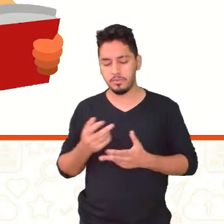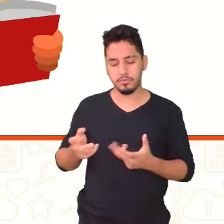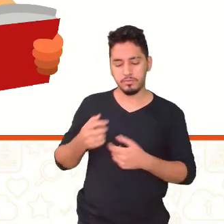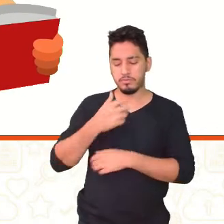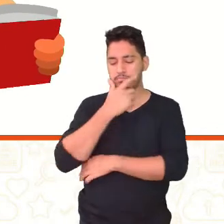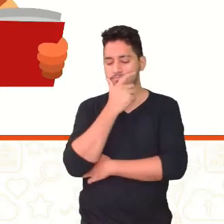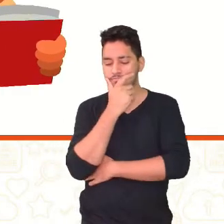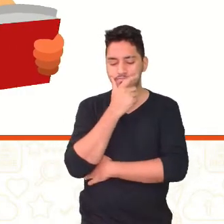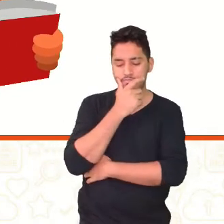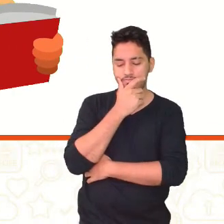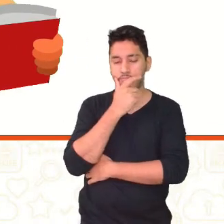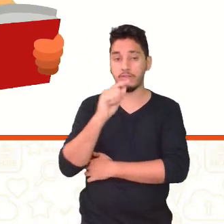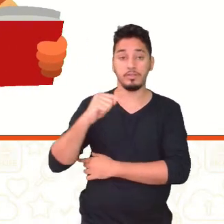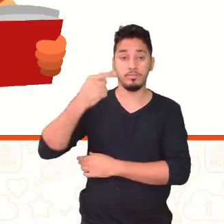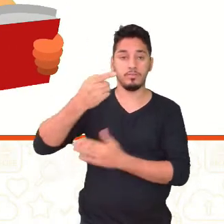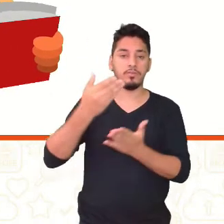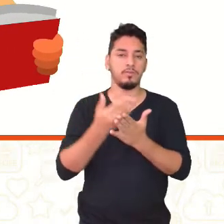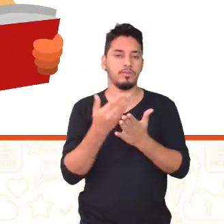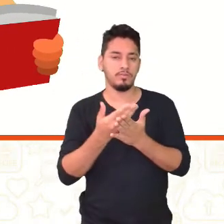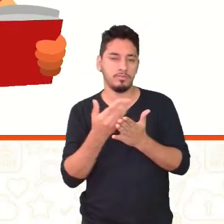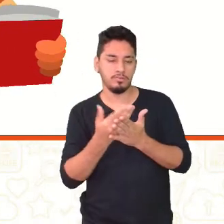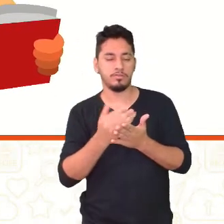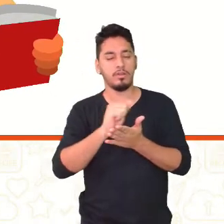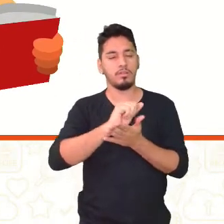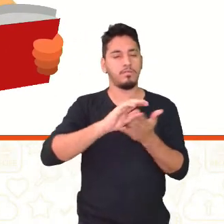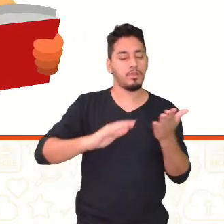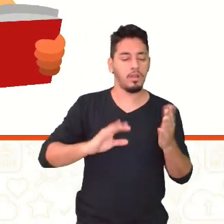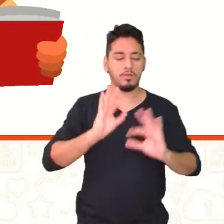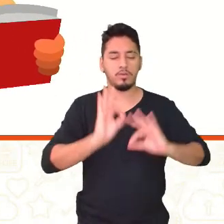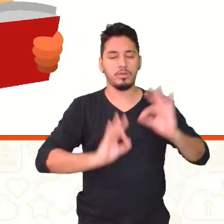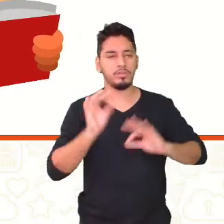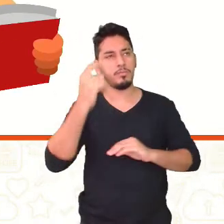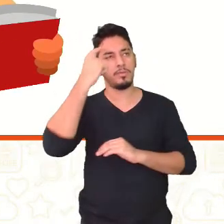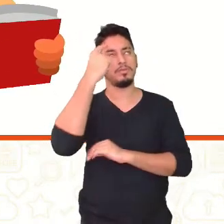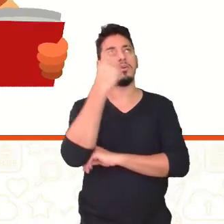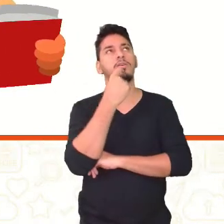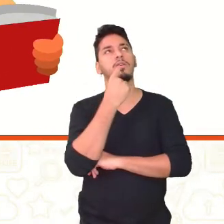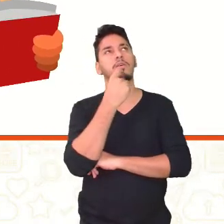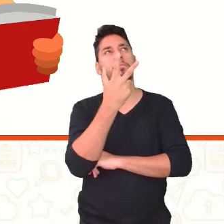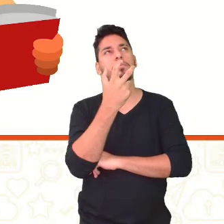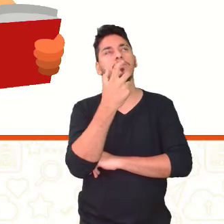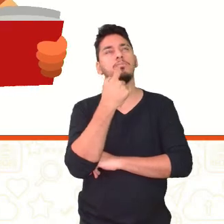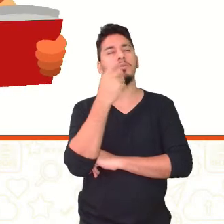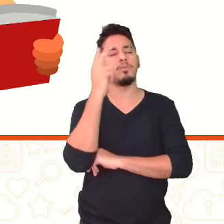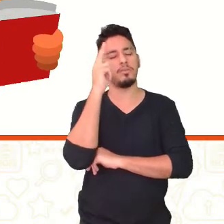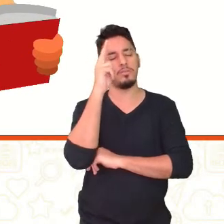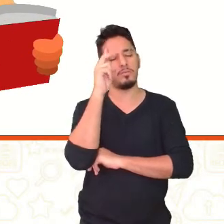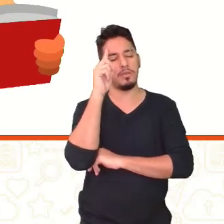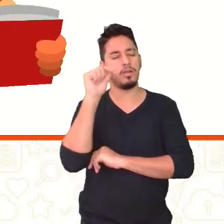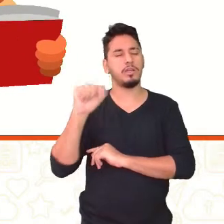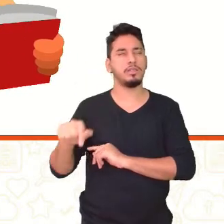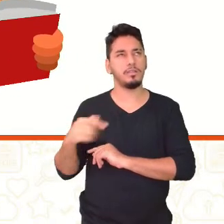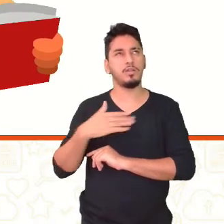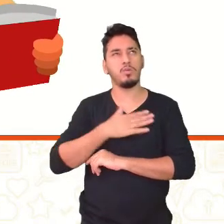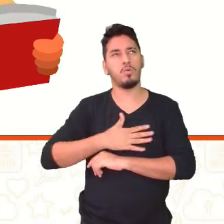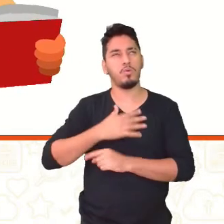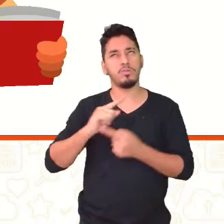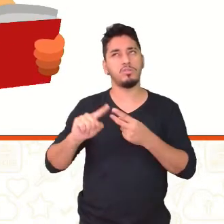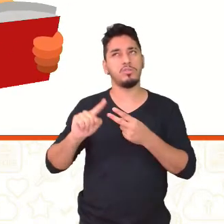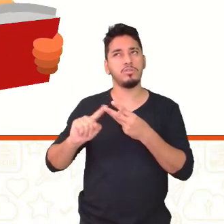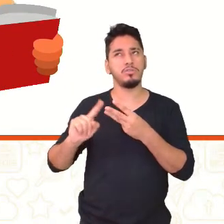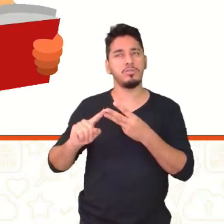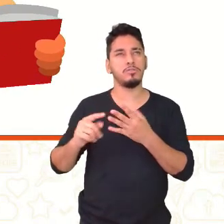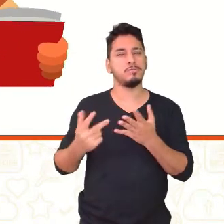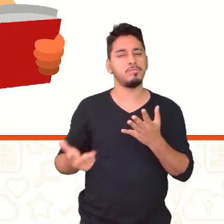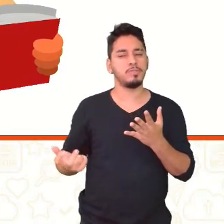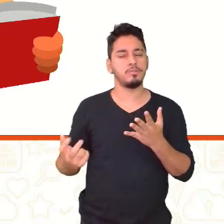para que as próximas atividades que a gente pense, que a gente organize, a gente perceba, a gente entenda, né, identifique,